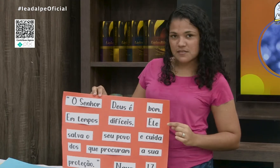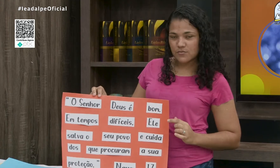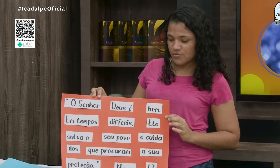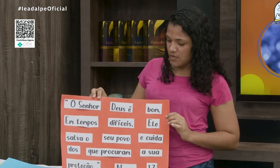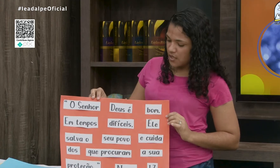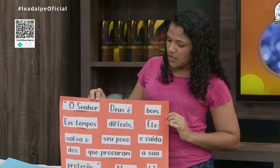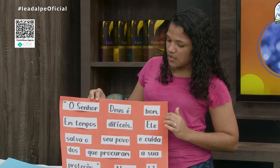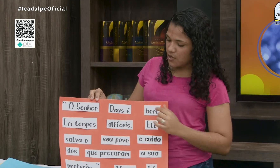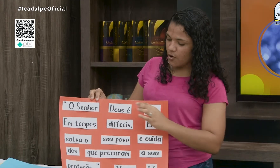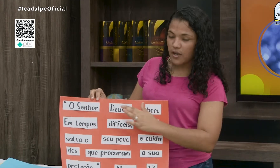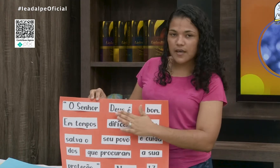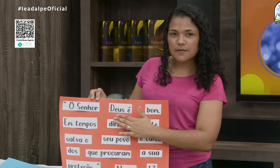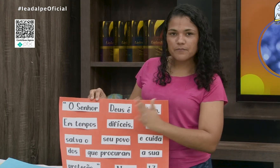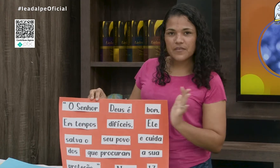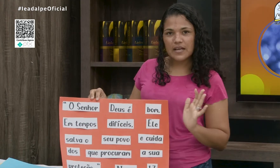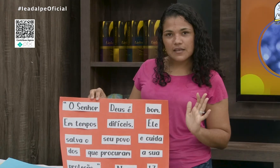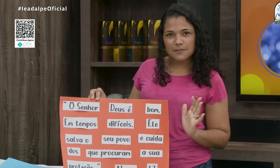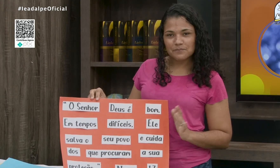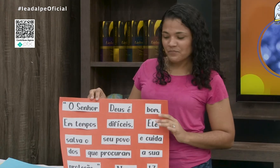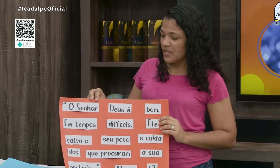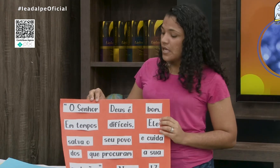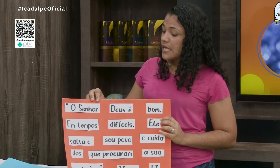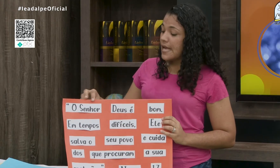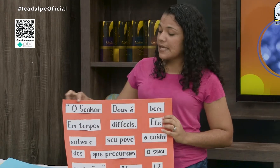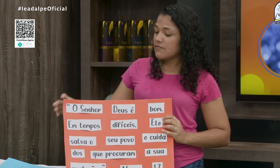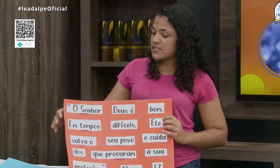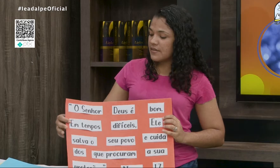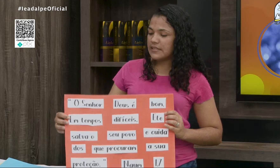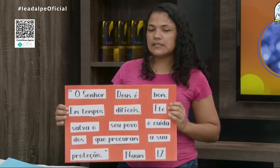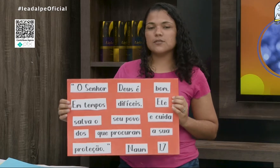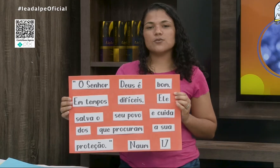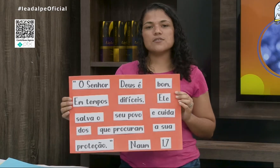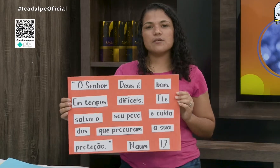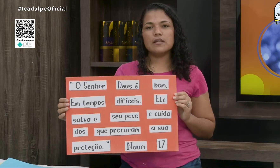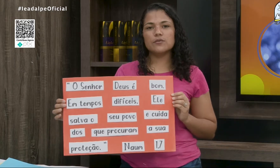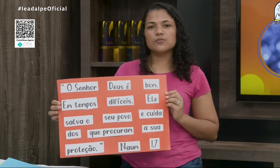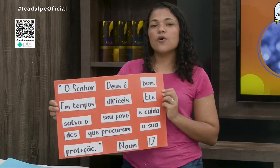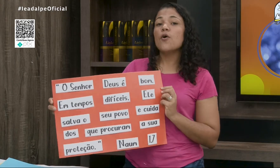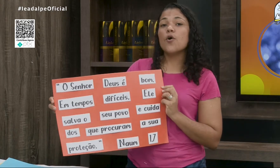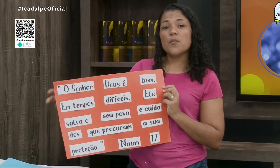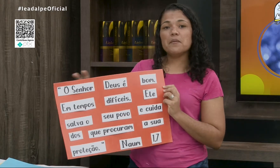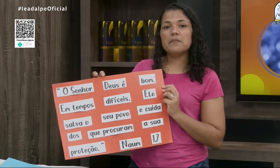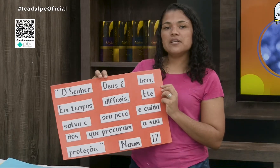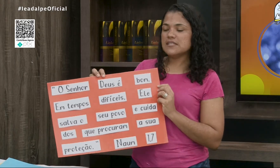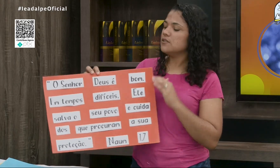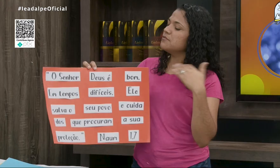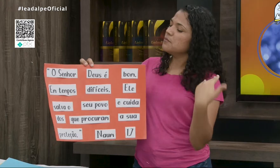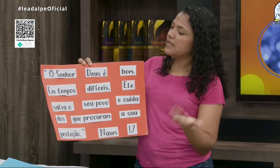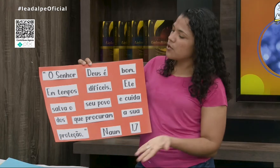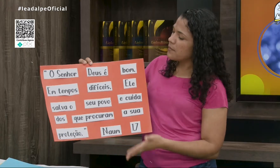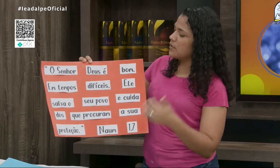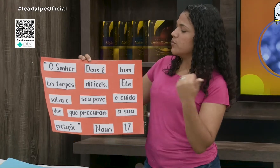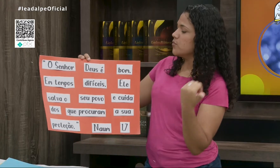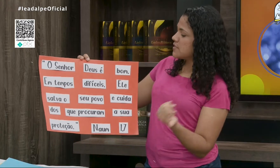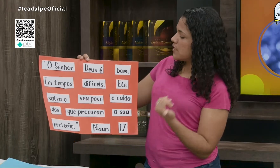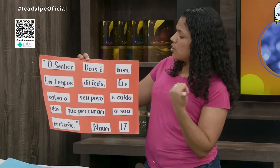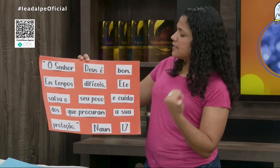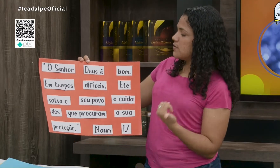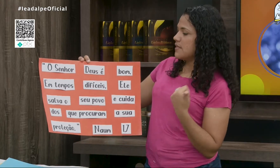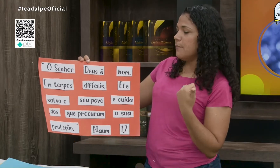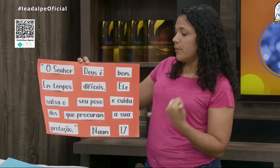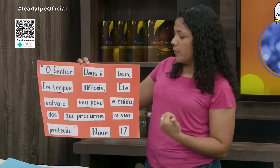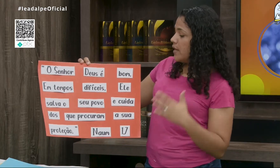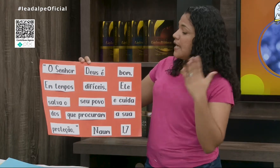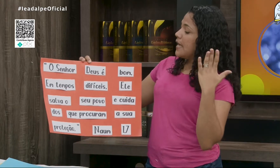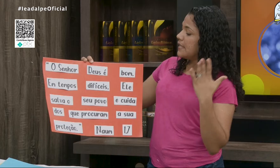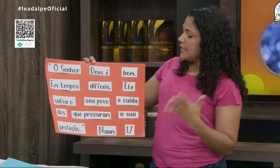em pedacinhos e colei aqui. E aqui você vai tratando com o seu aluno. Como é memorizando? Vamos ler comigo. O Senhor